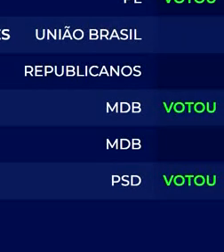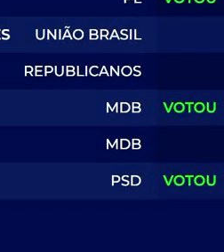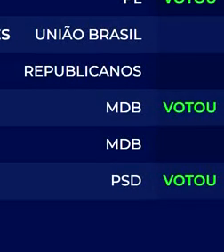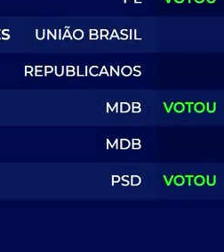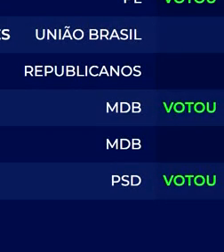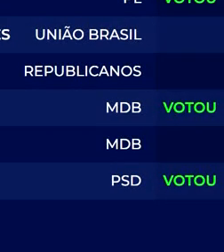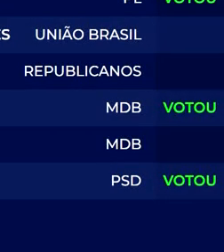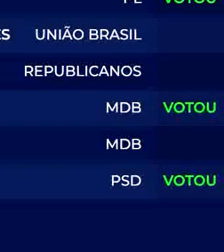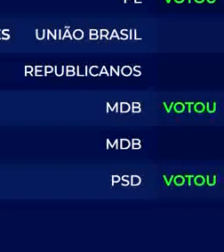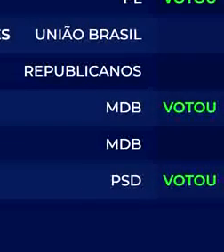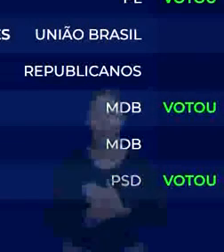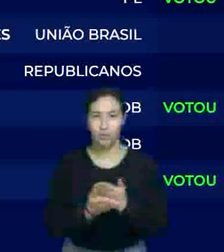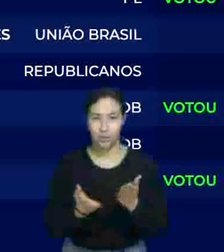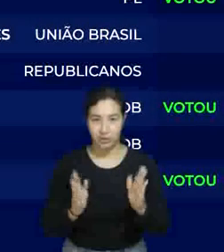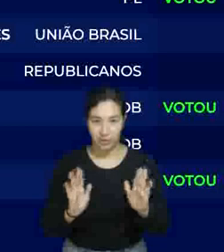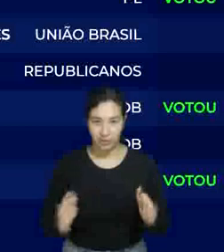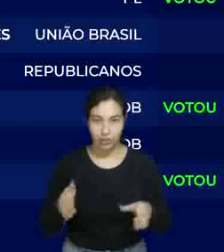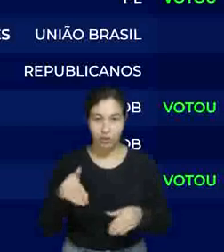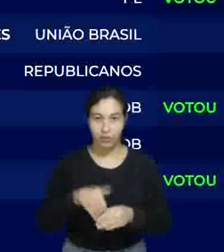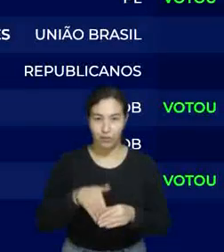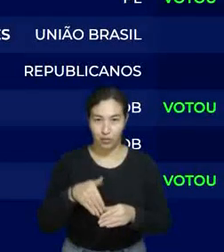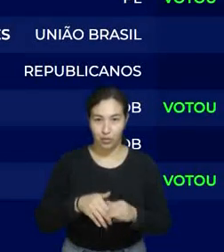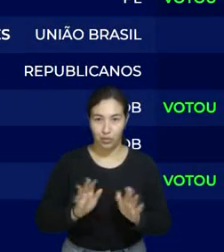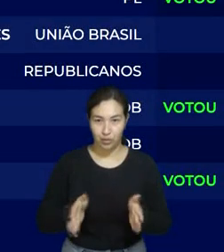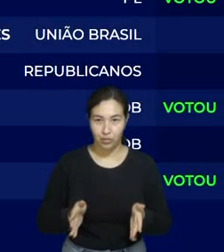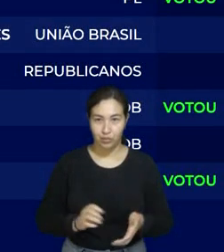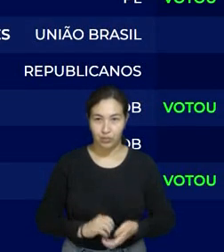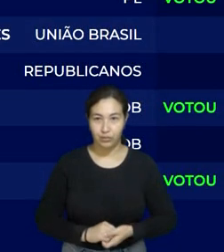Consulto, senhores deputados, se todos exercerem seu direito de voto.